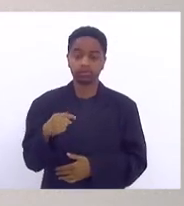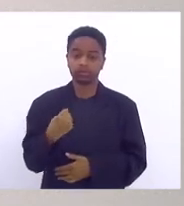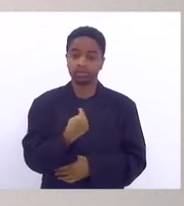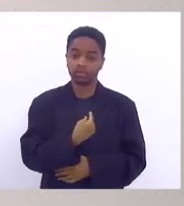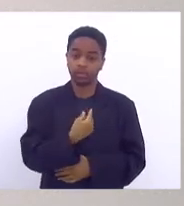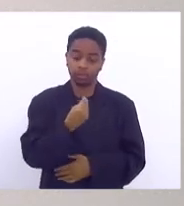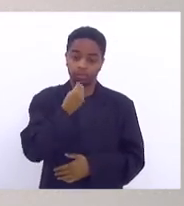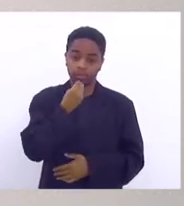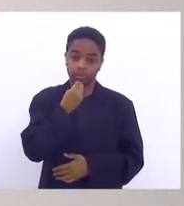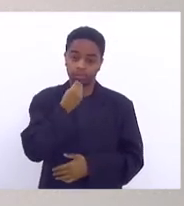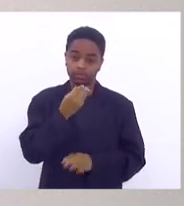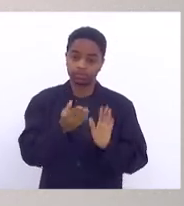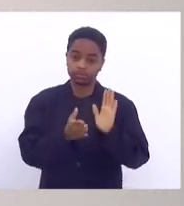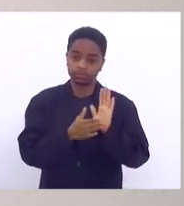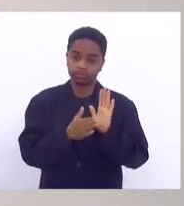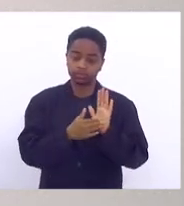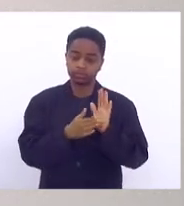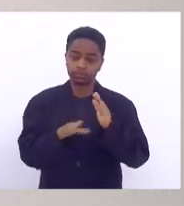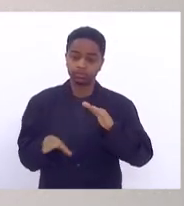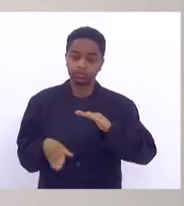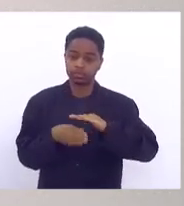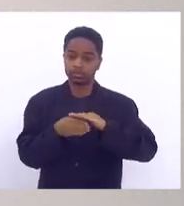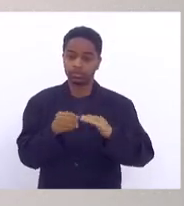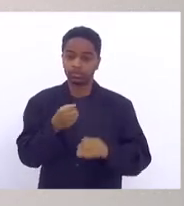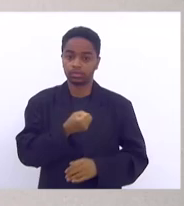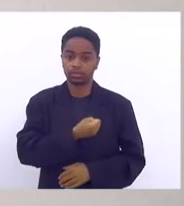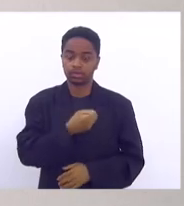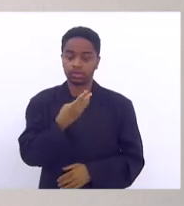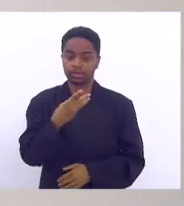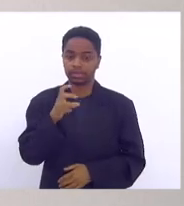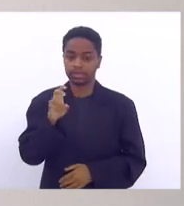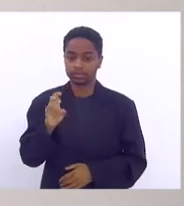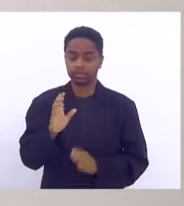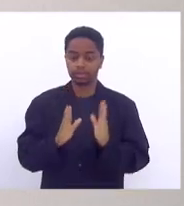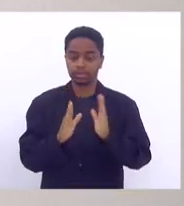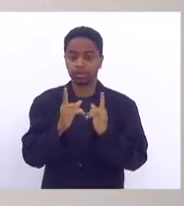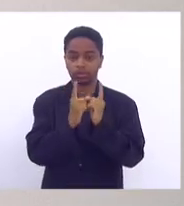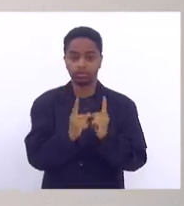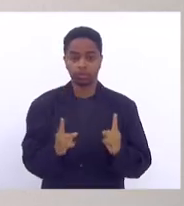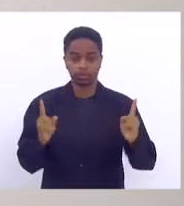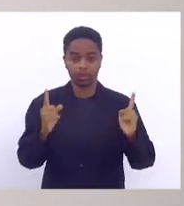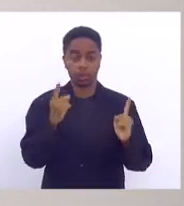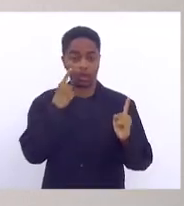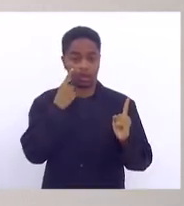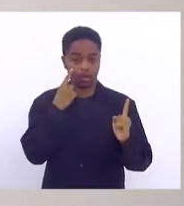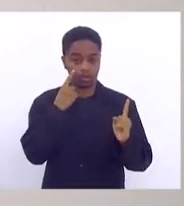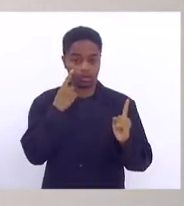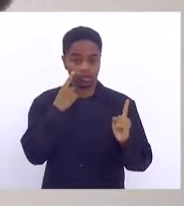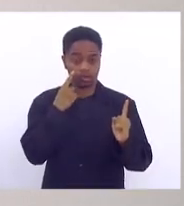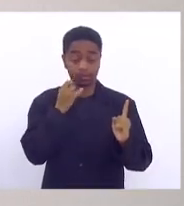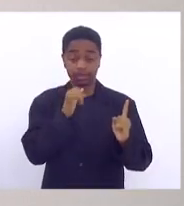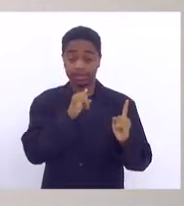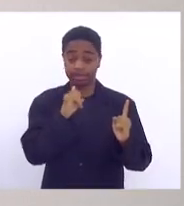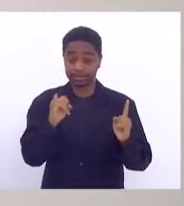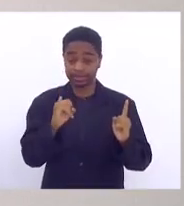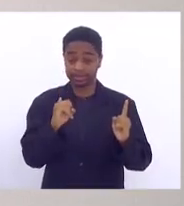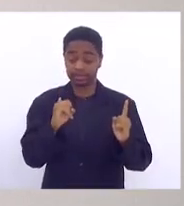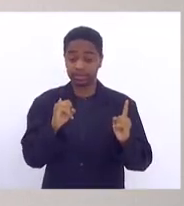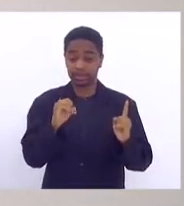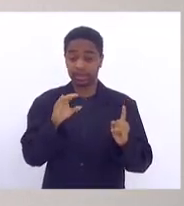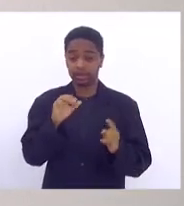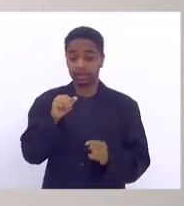ter proposto na emenda 35 um prazo maior dizer olha se a câmara não